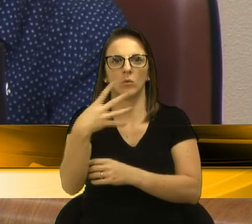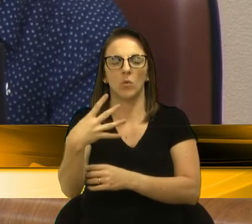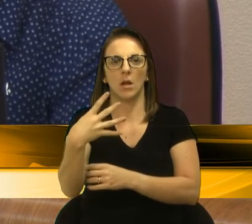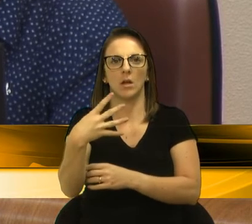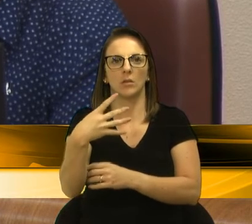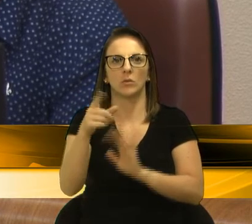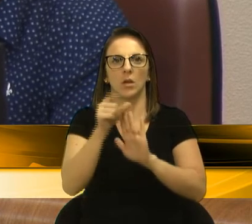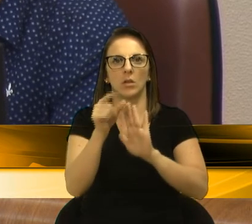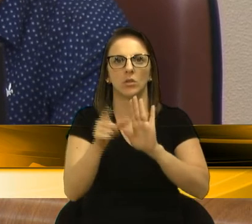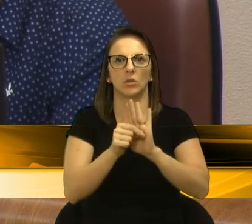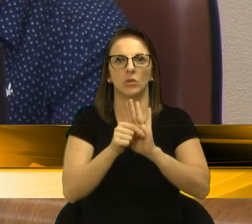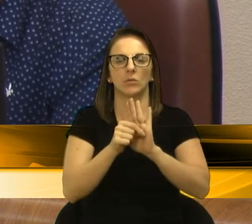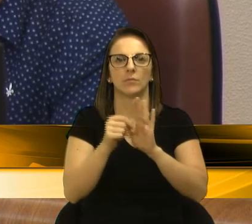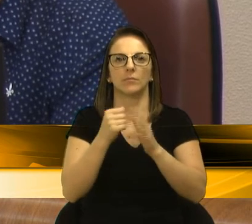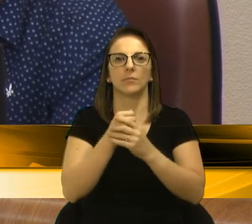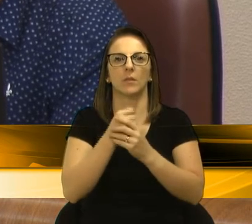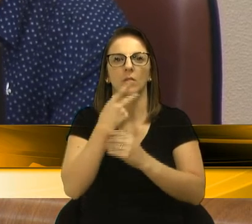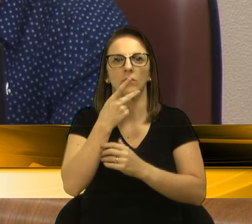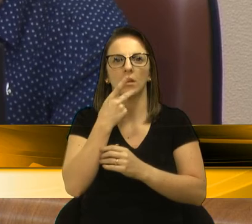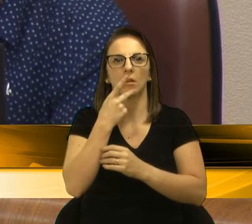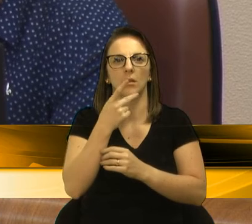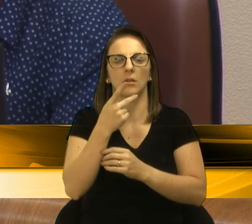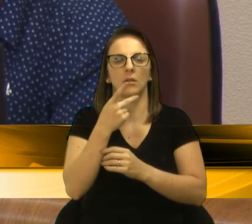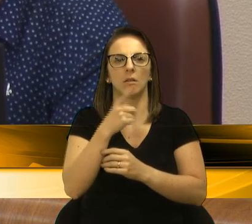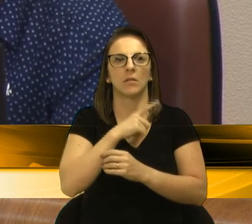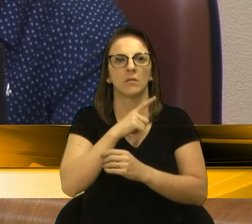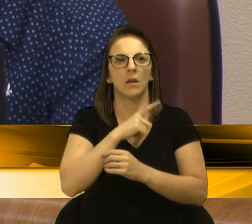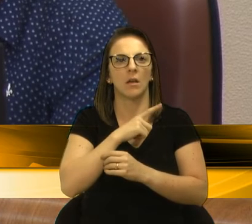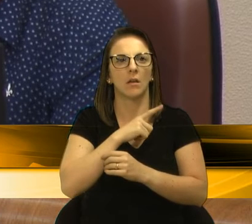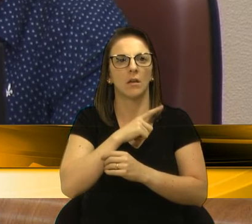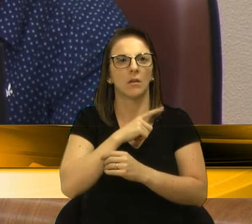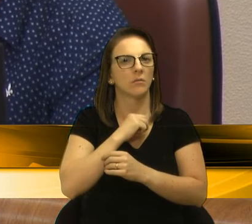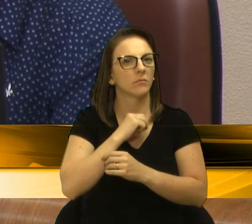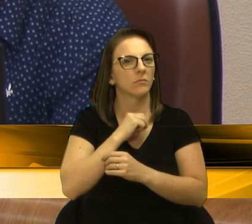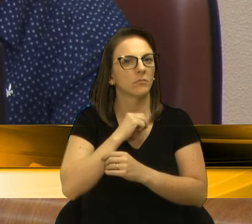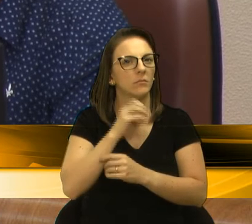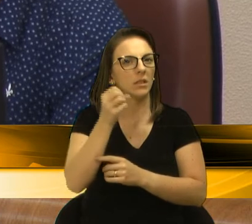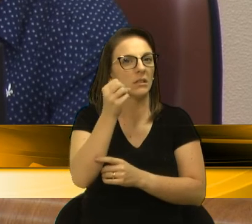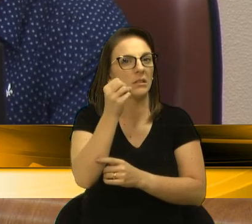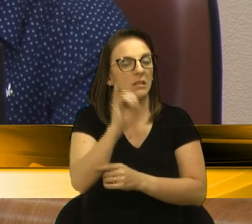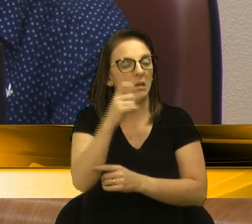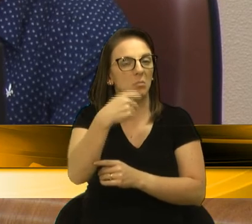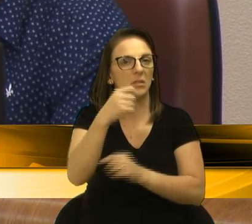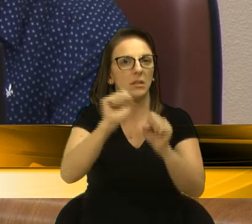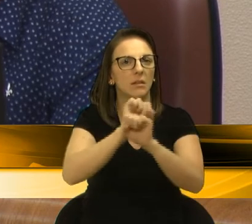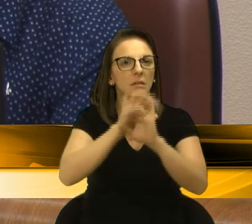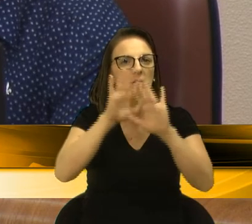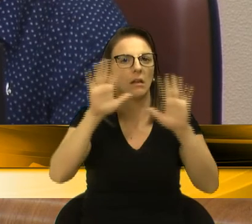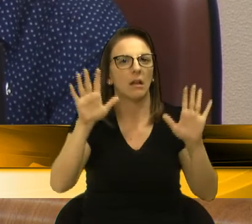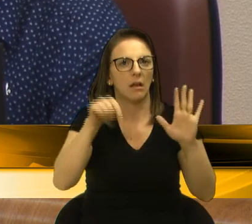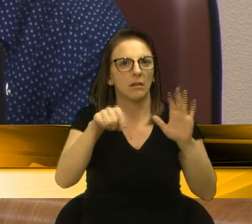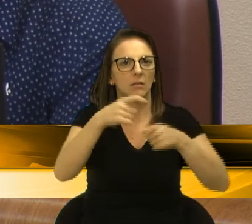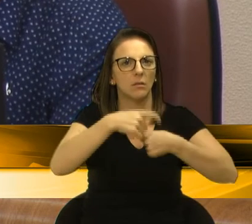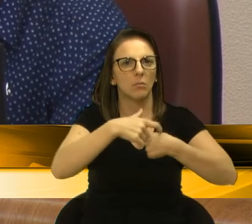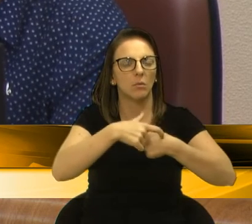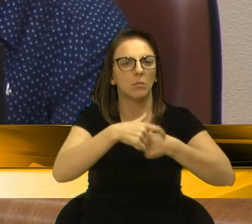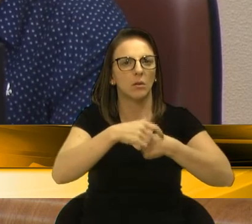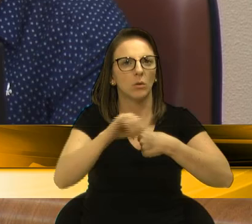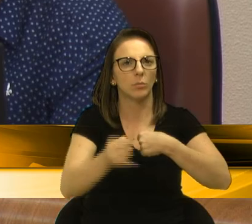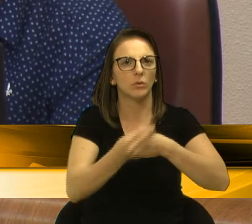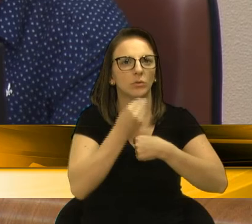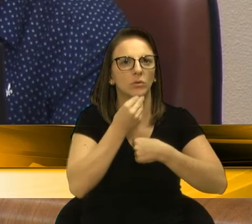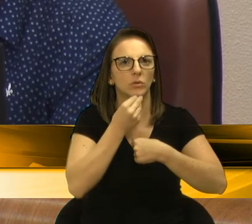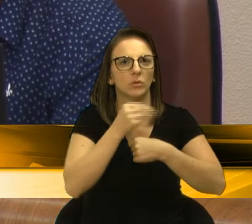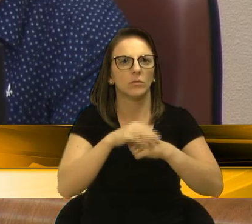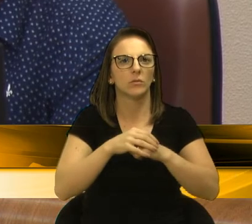de Lei 201/67. Para a hipótese, vale seu esclarecimento expedido naquele da oportunidade, número